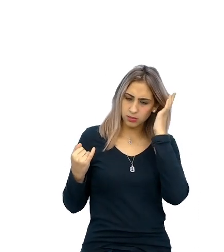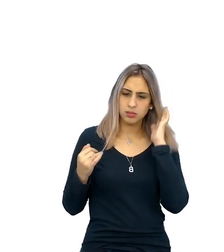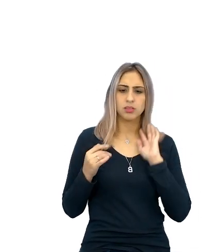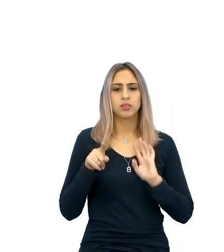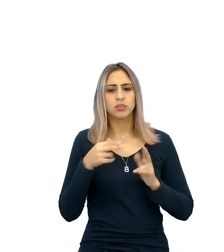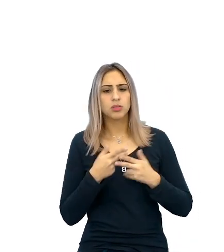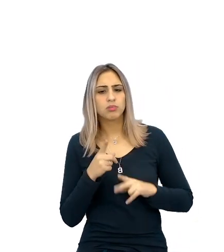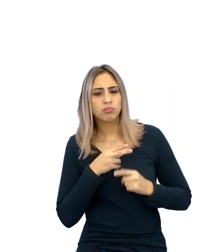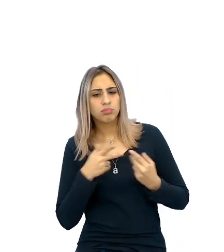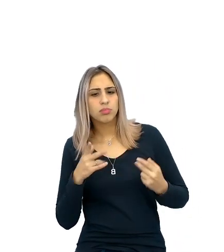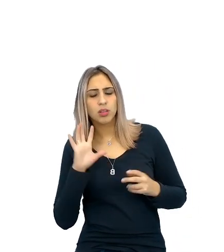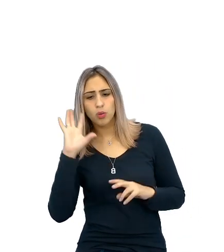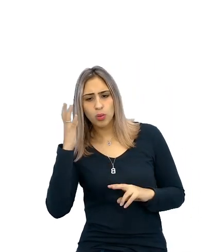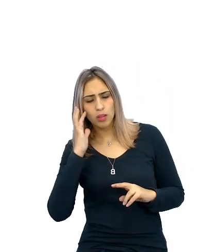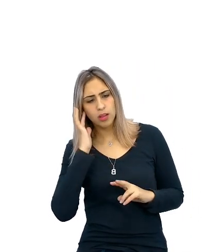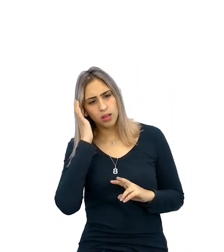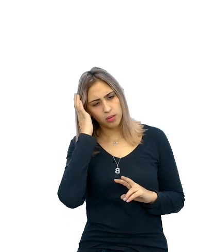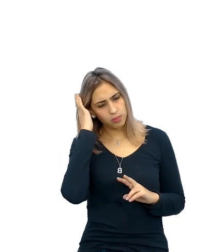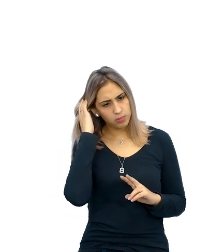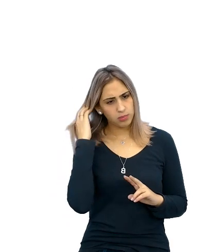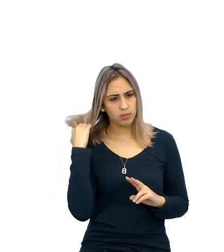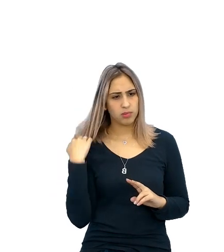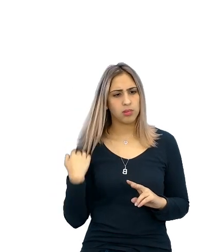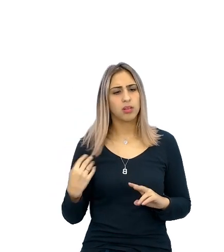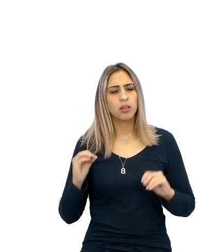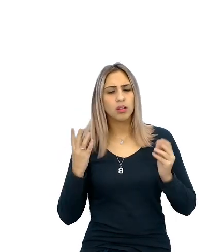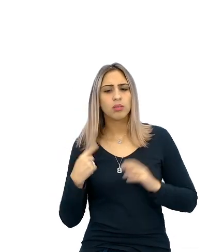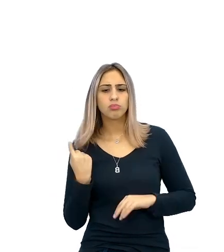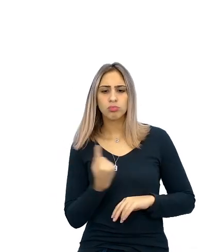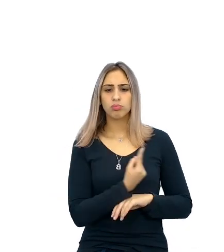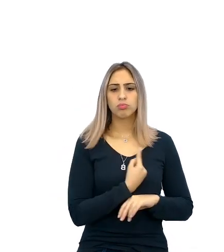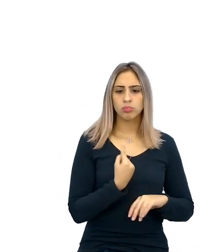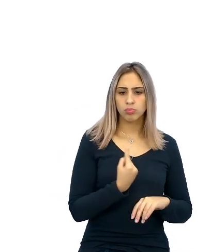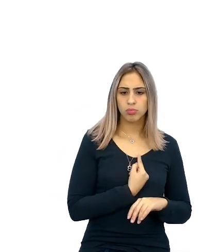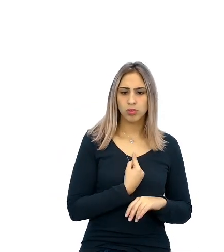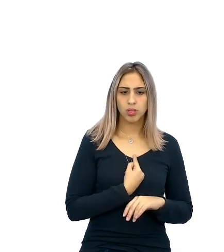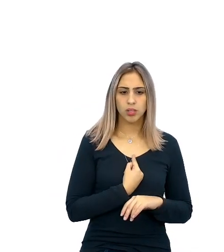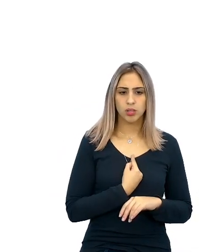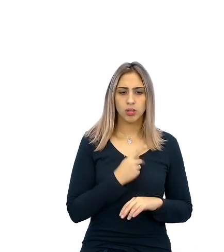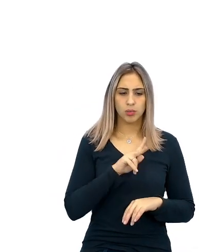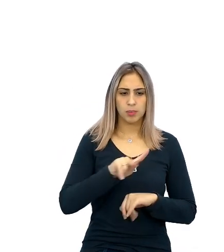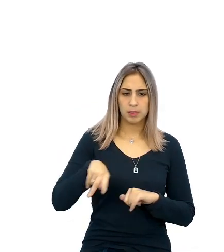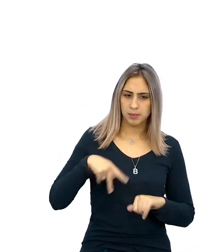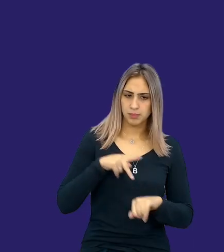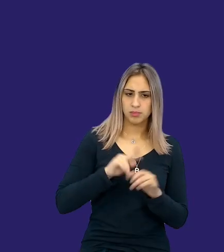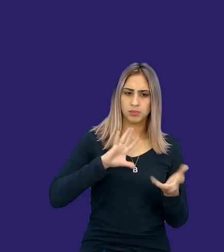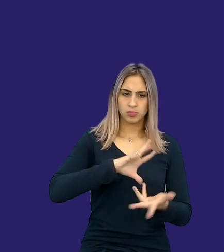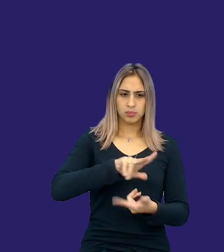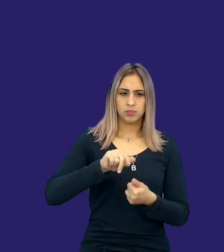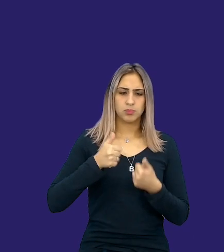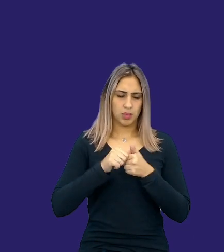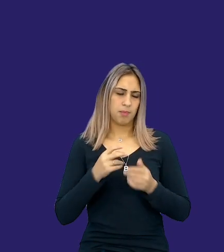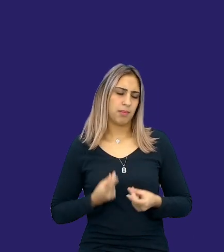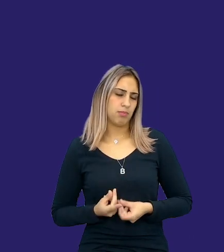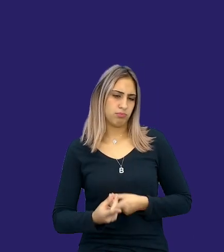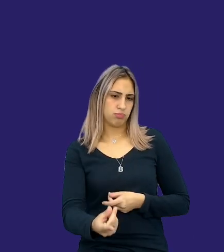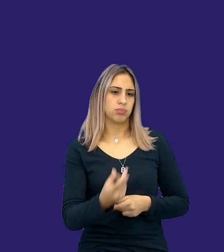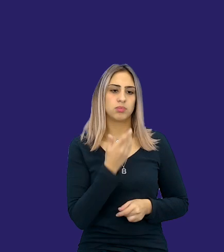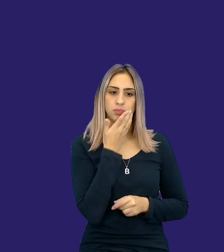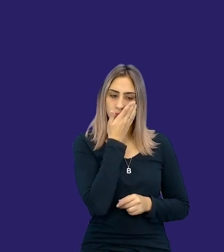esses eventos climáticos que ocorrem, então, no nosso país ou no mundo, que dá para estender,